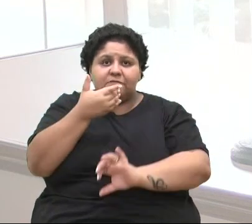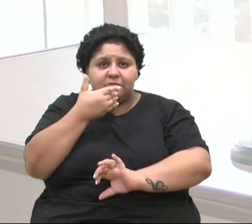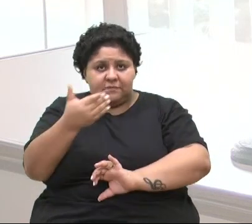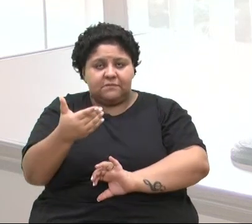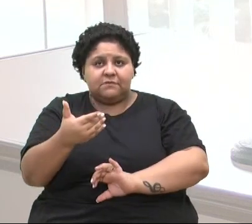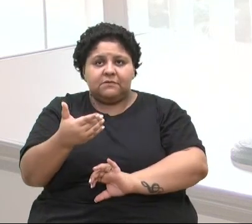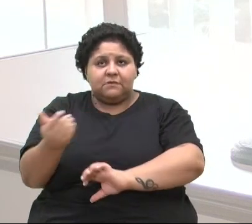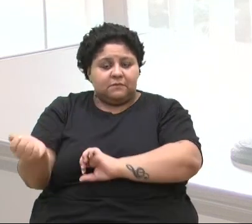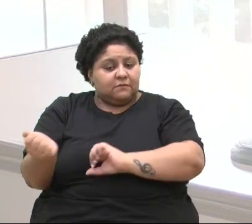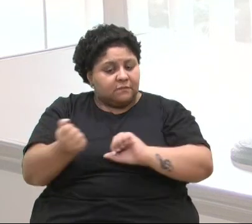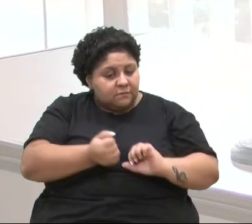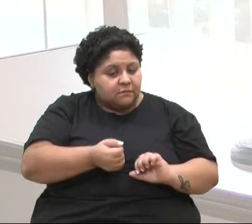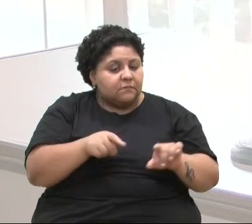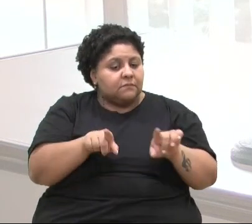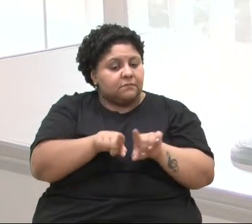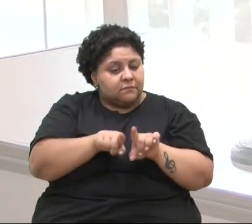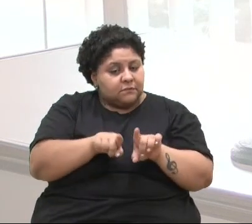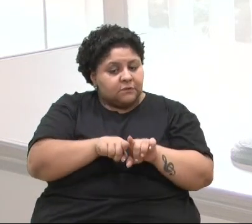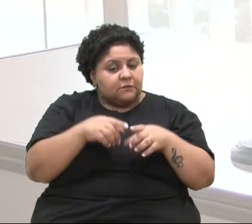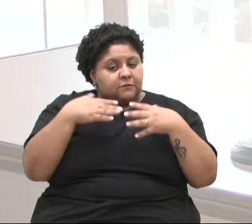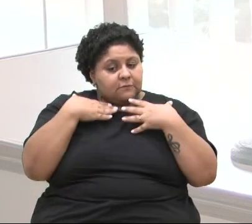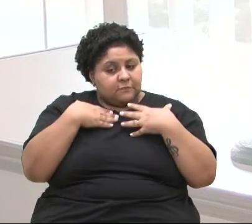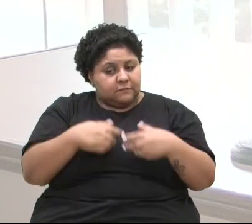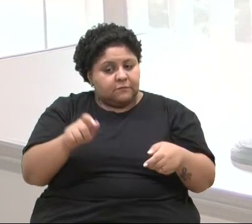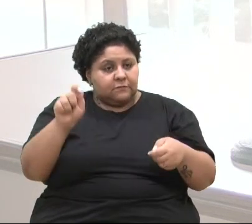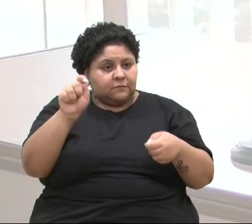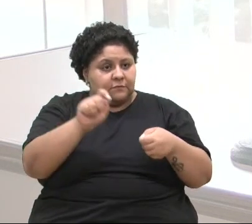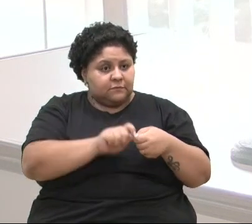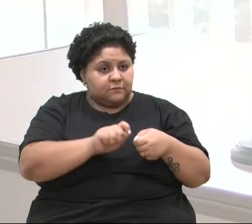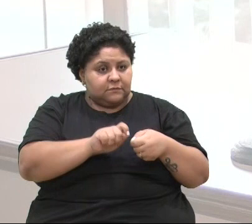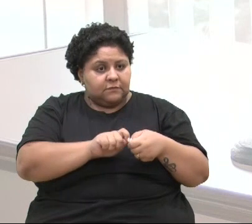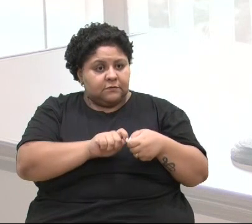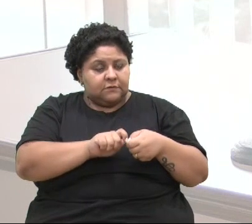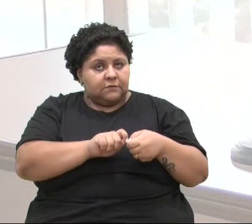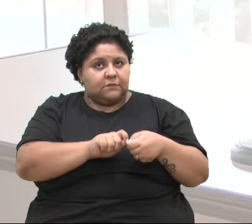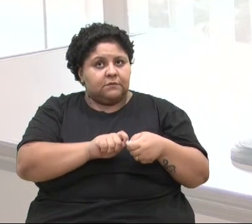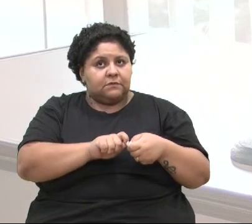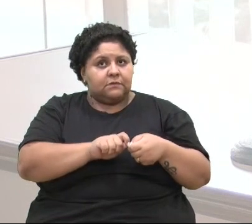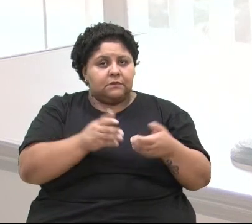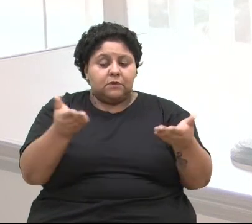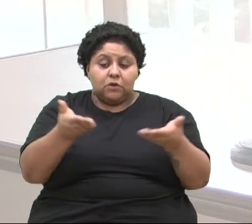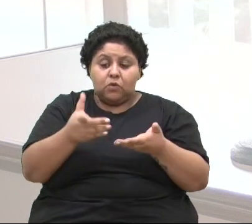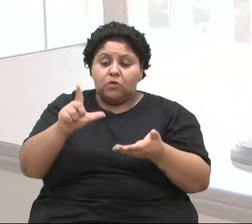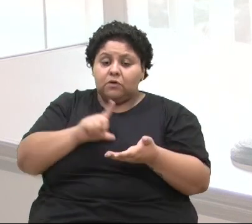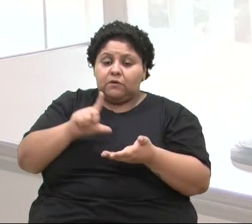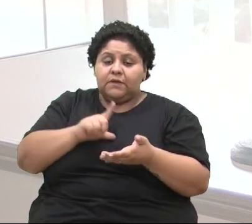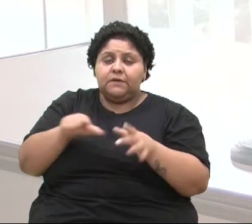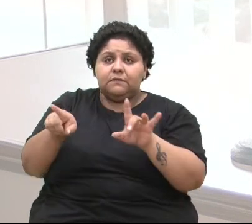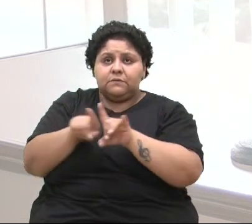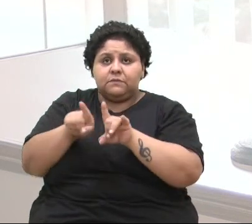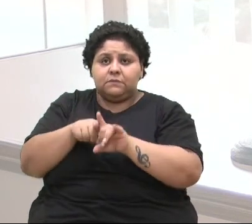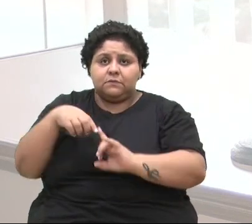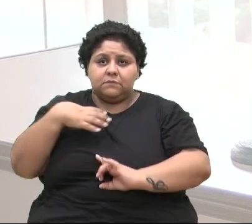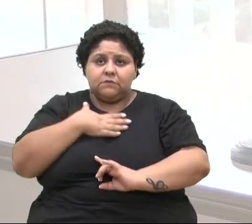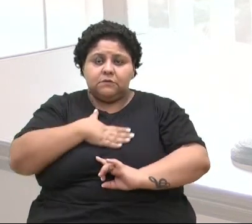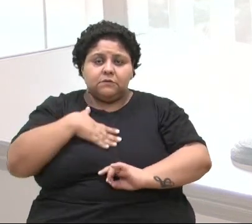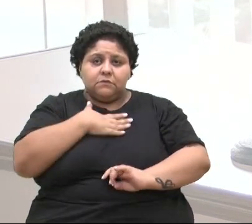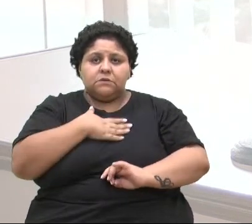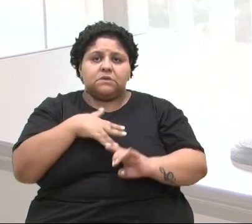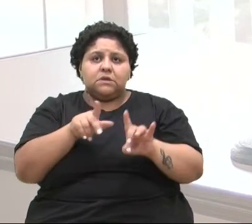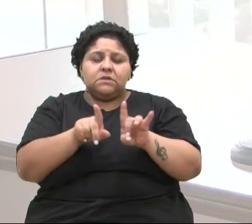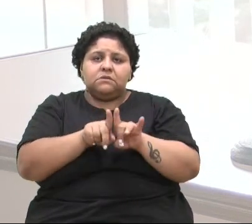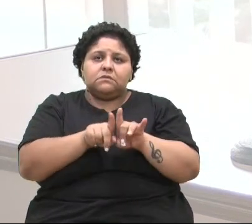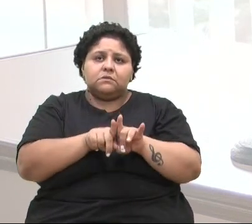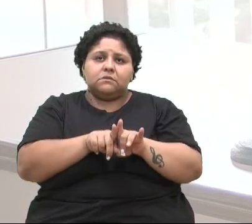senhora puder, também que a secretaria faça a sua parte ali de divulgação, porque hoje a gente tem que tentar dessa forma, né? E o WhatsApp corre